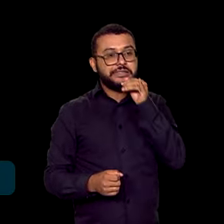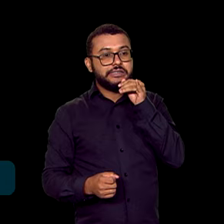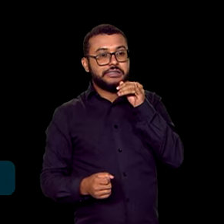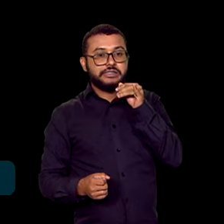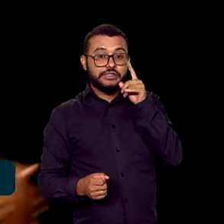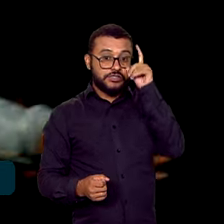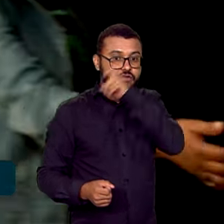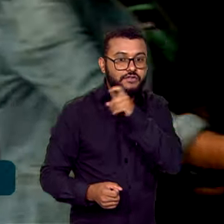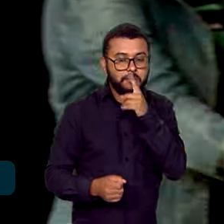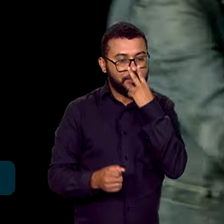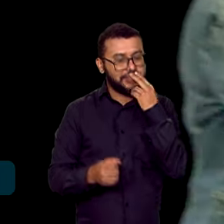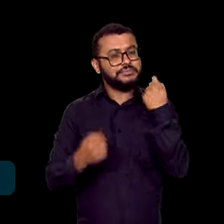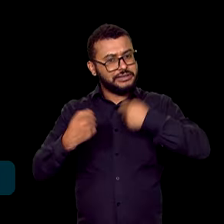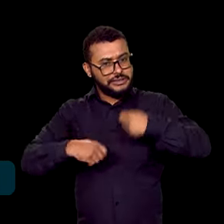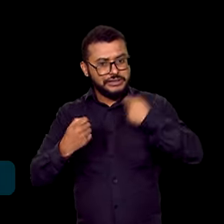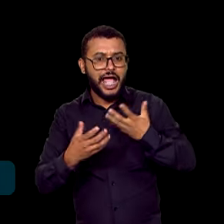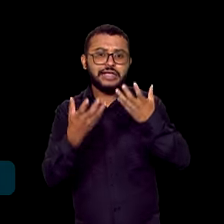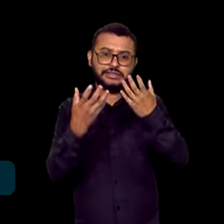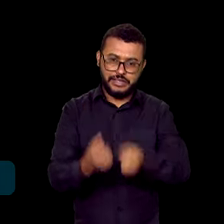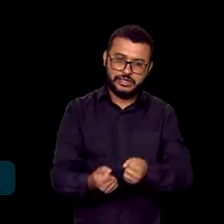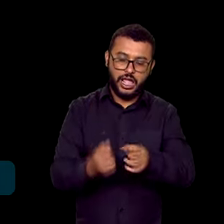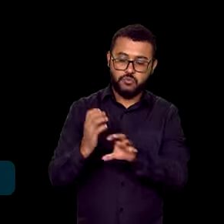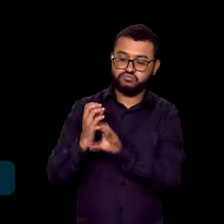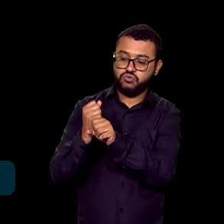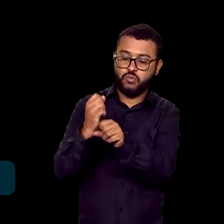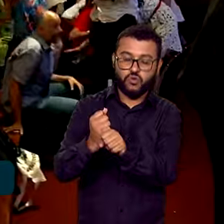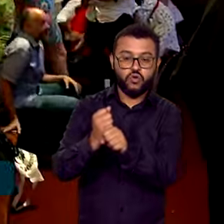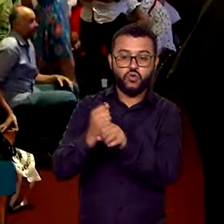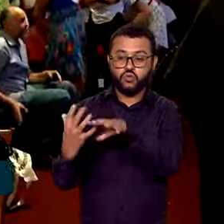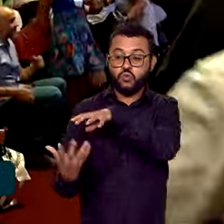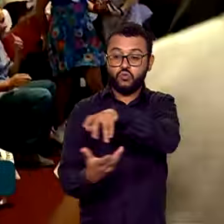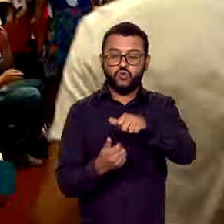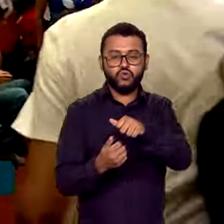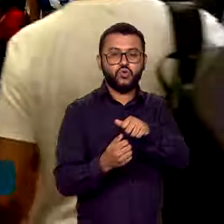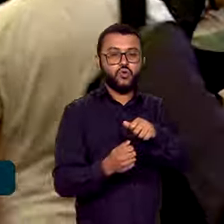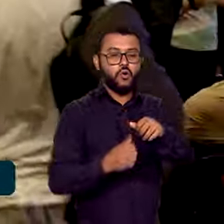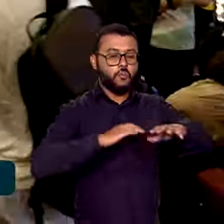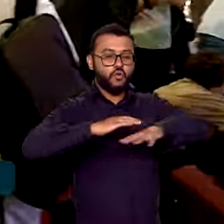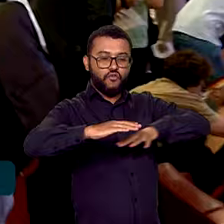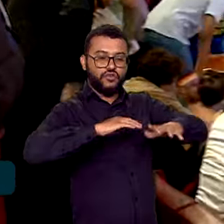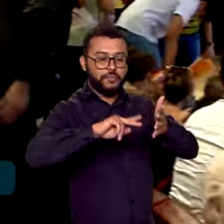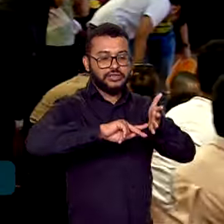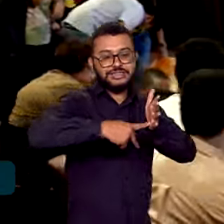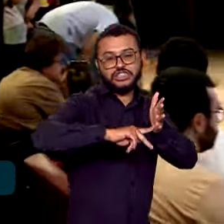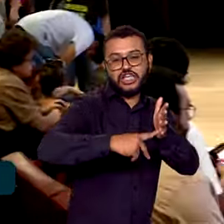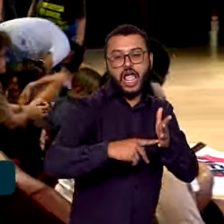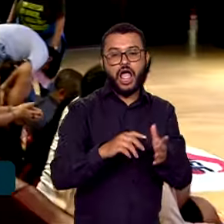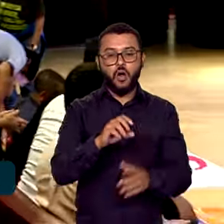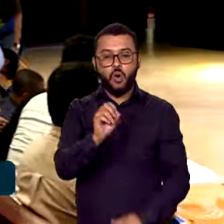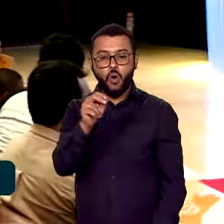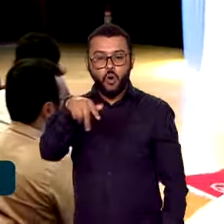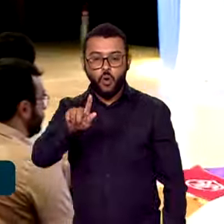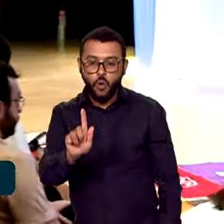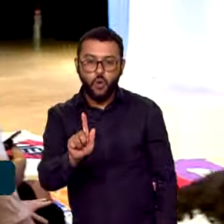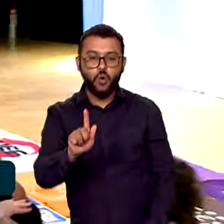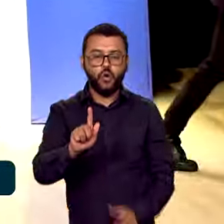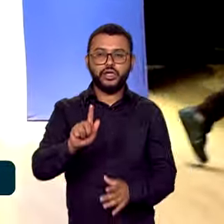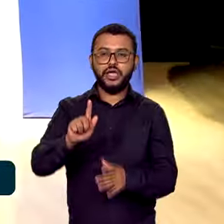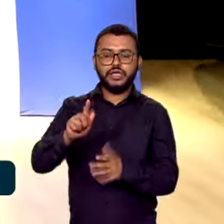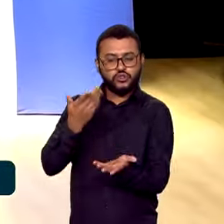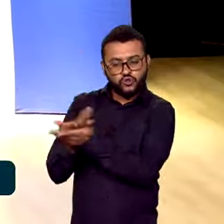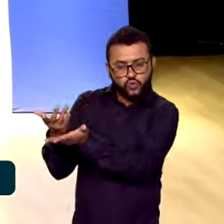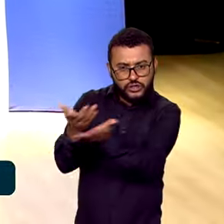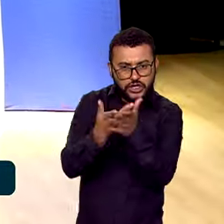está sendo considerado nas contas nacionais. Movimentos sindicais, ONGs, a União Nacional dos Estudantes